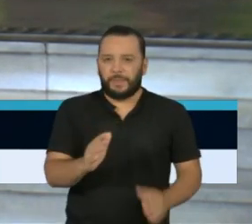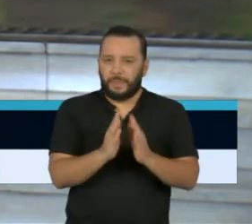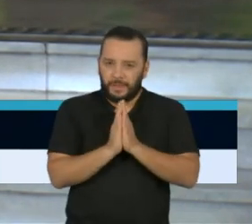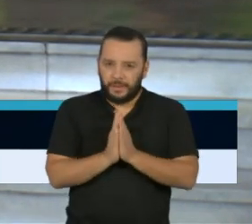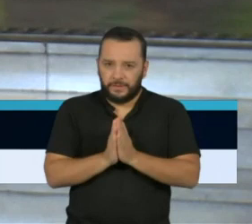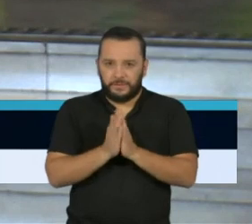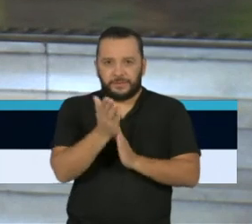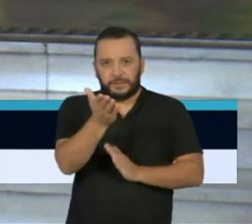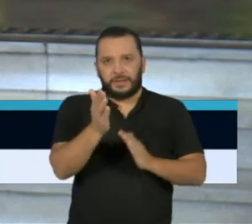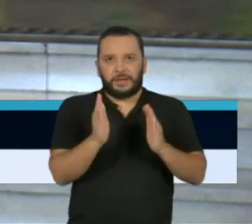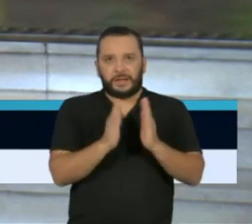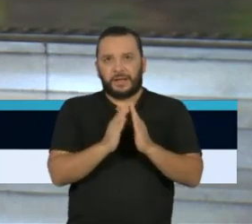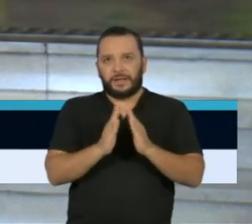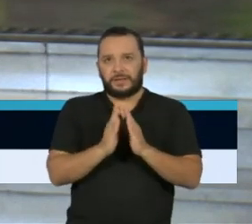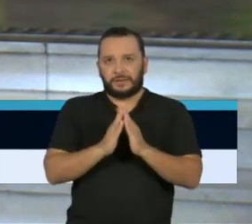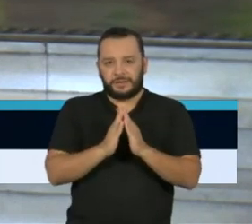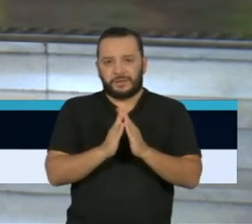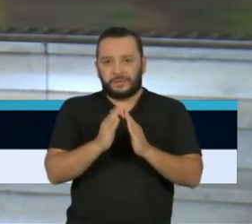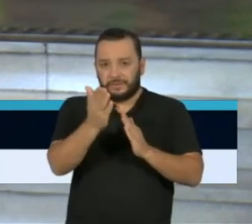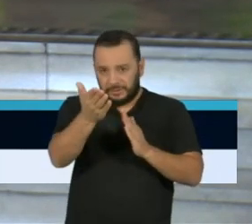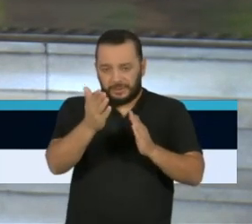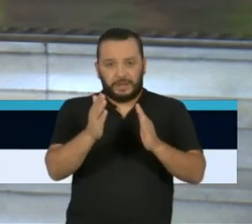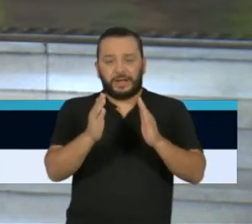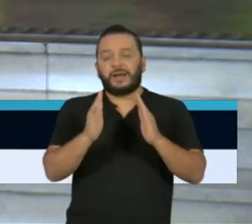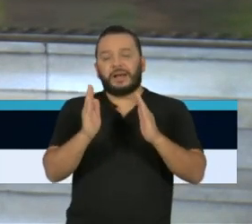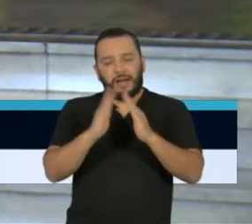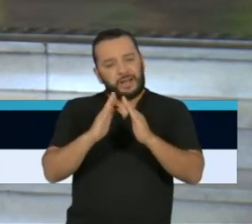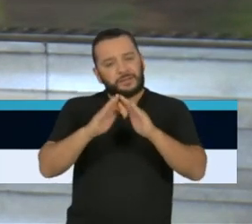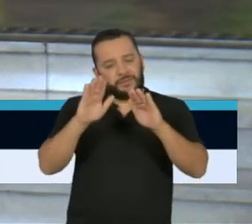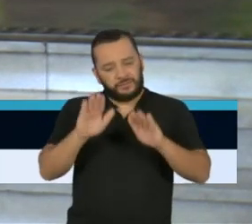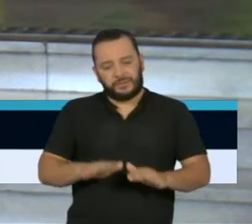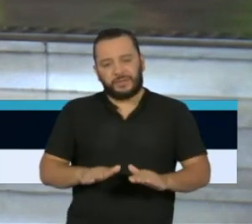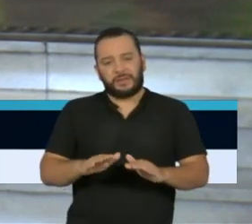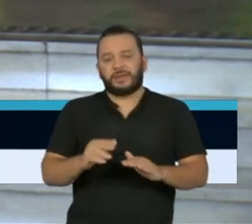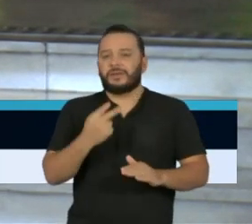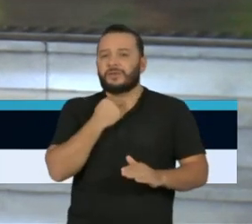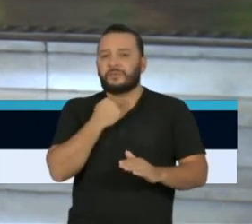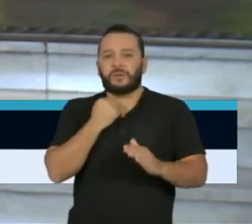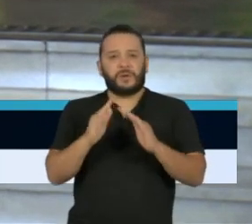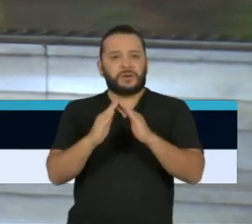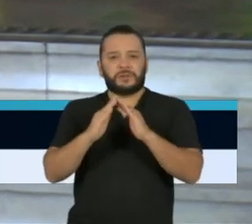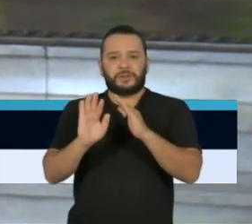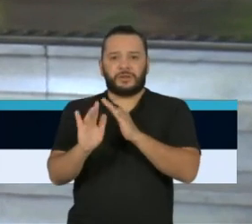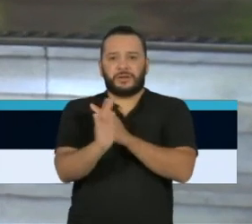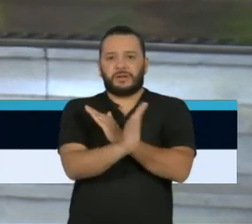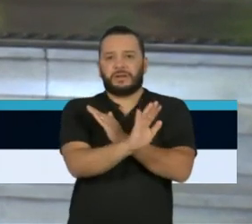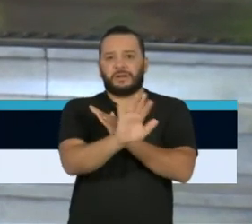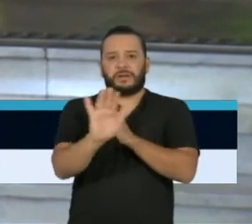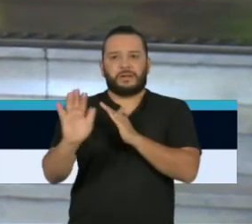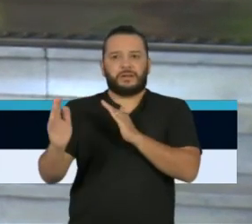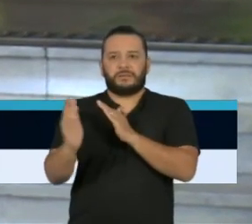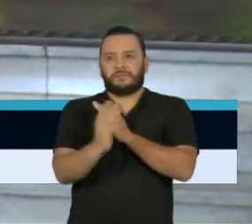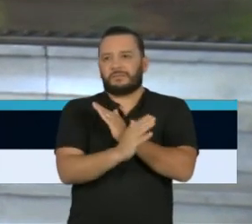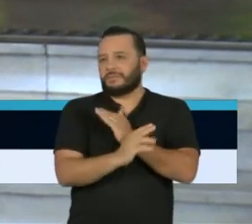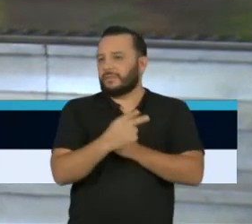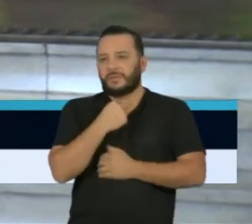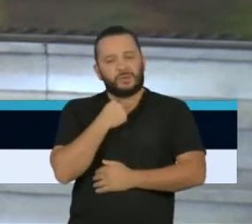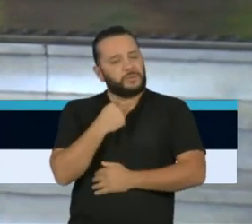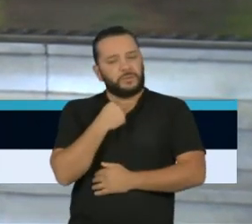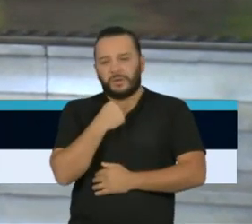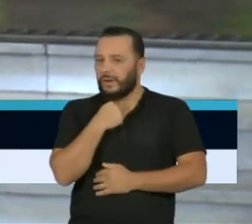está na sua casa, não dê consideração a recomendações para relaxar. Não saia de